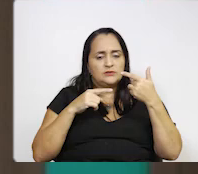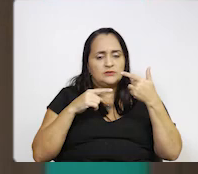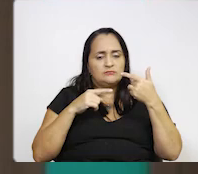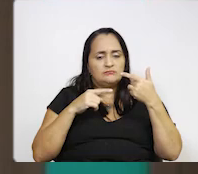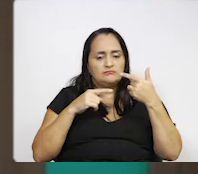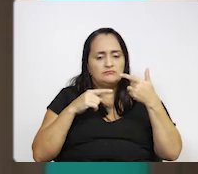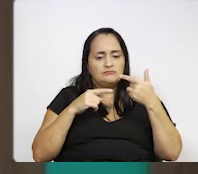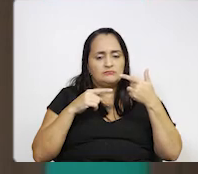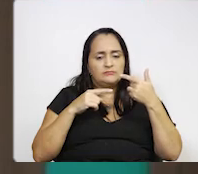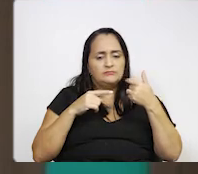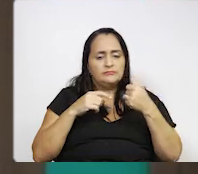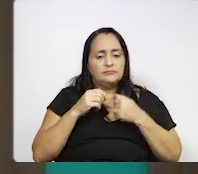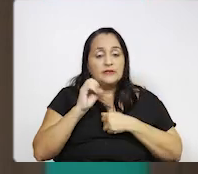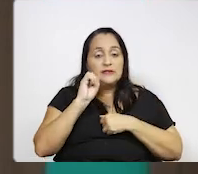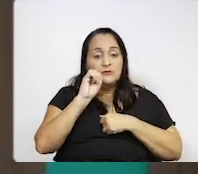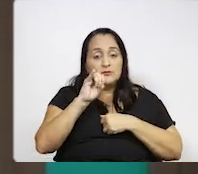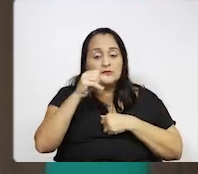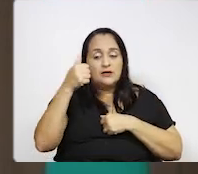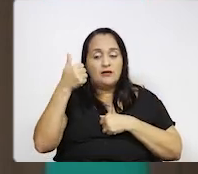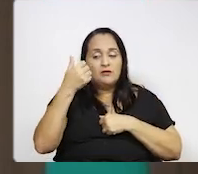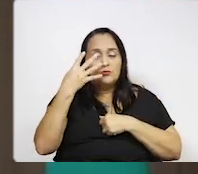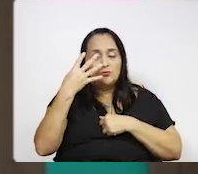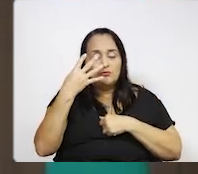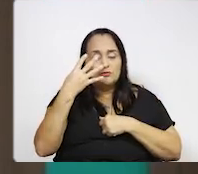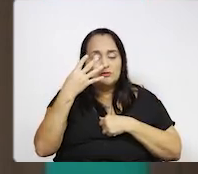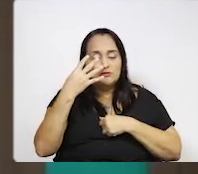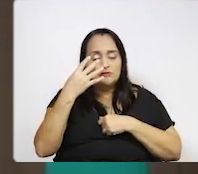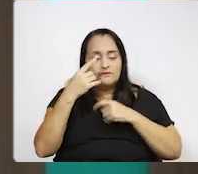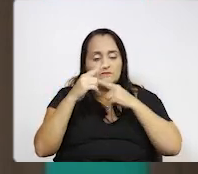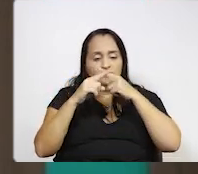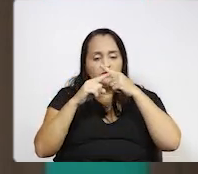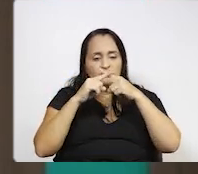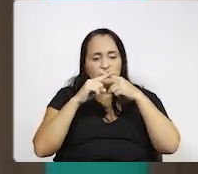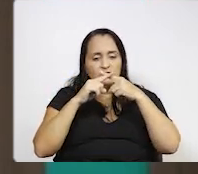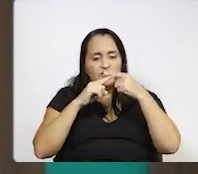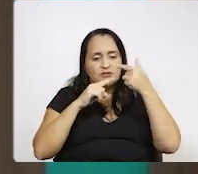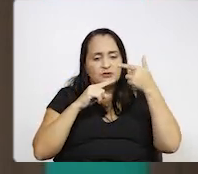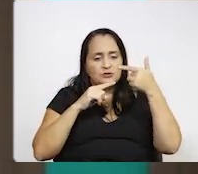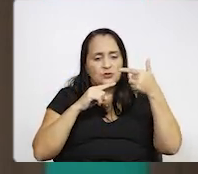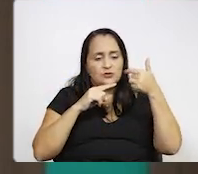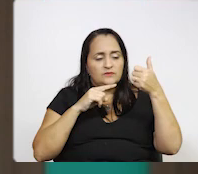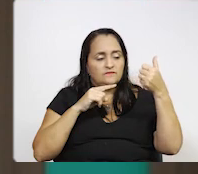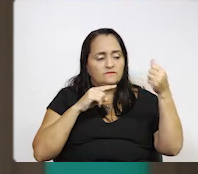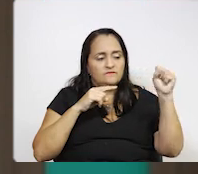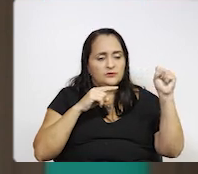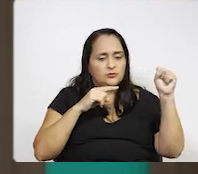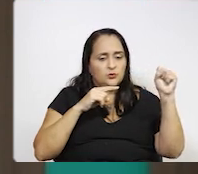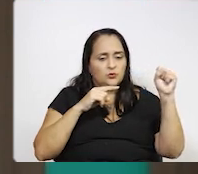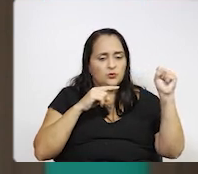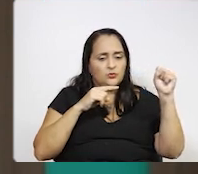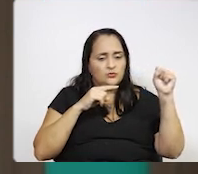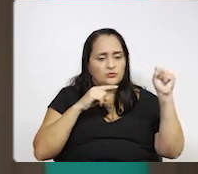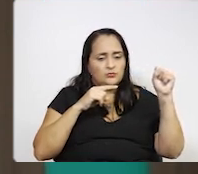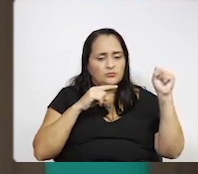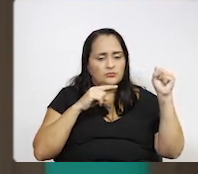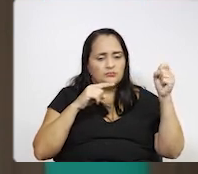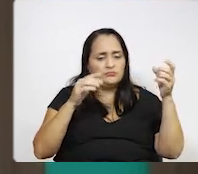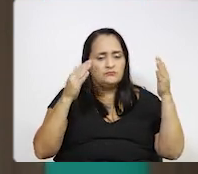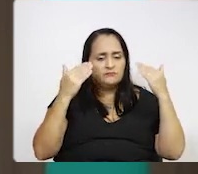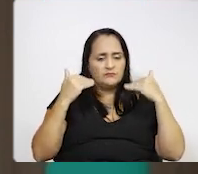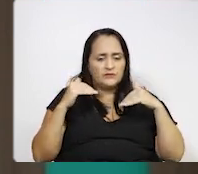Então, se eu botar 14 vezes 2, aqui eu vou encontrar 28. E se eu botar 7 vezes 2, eu vou